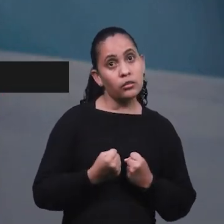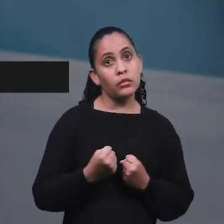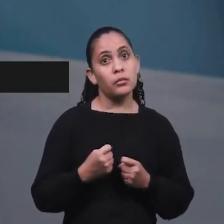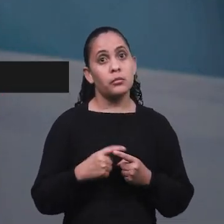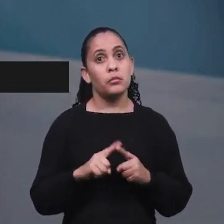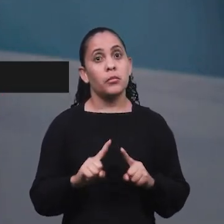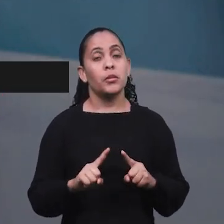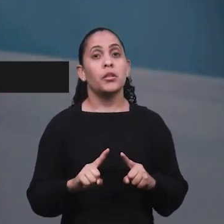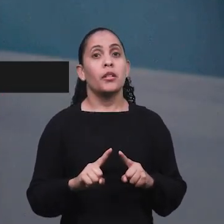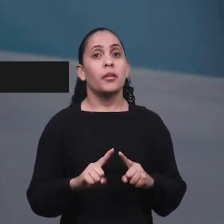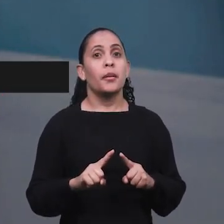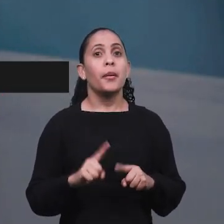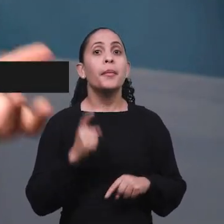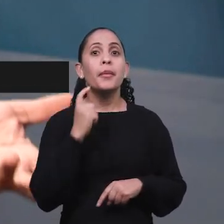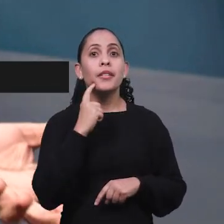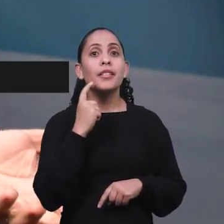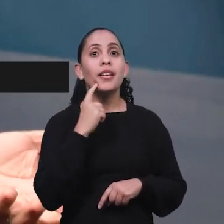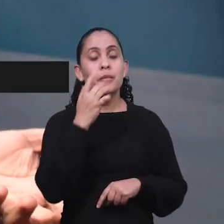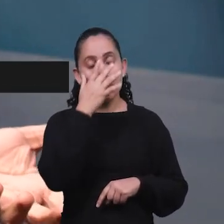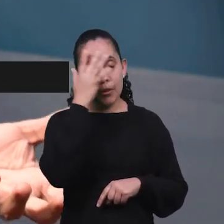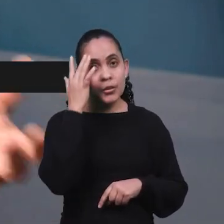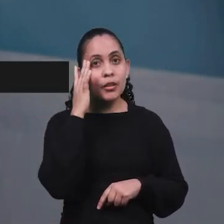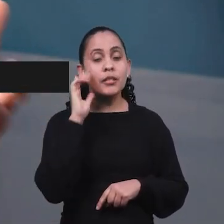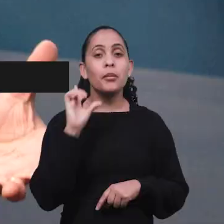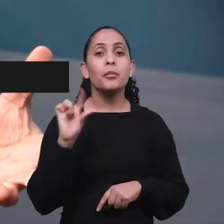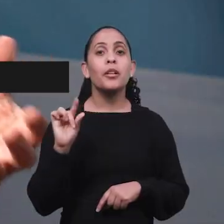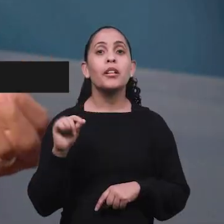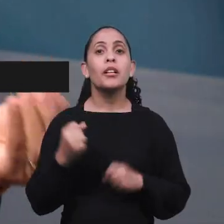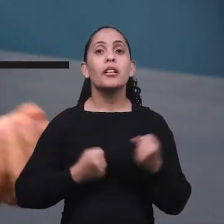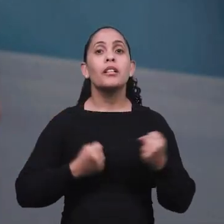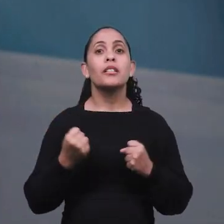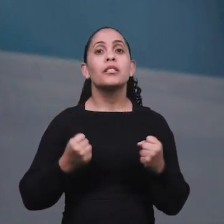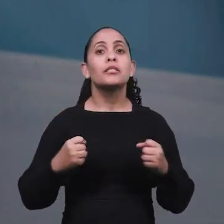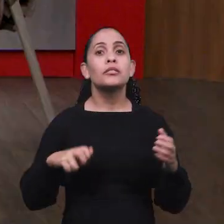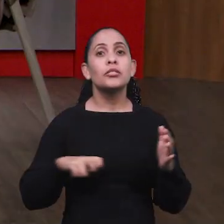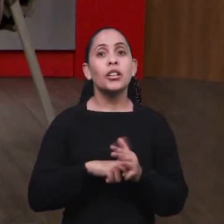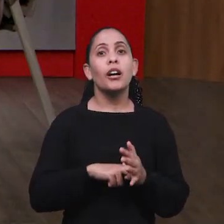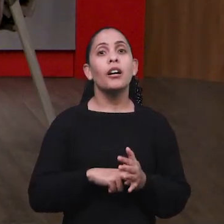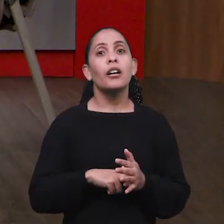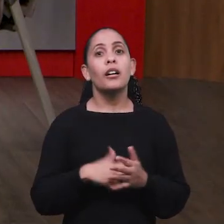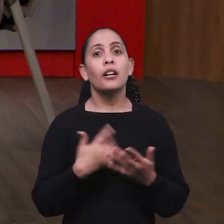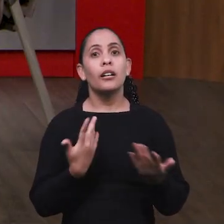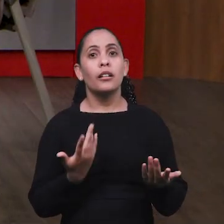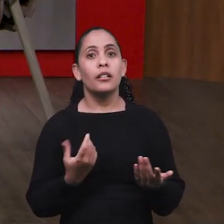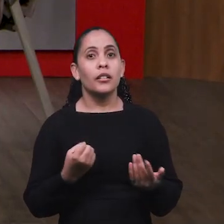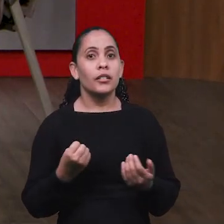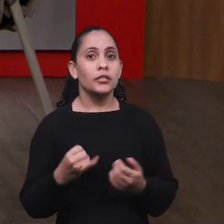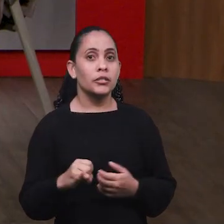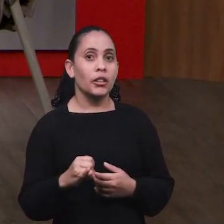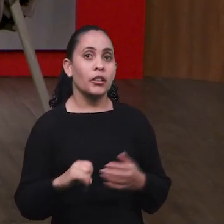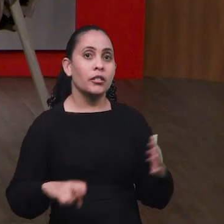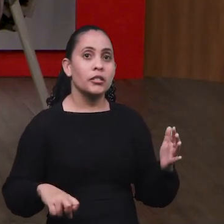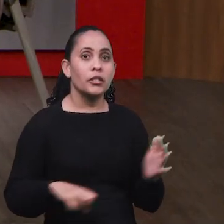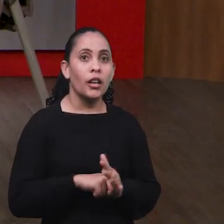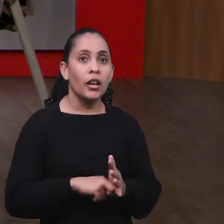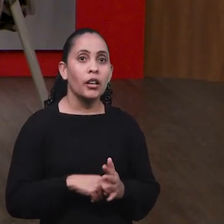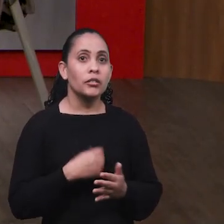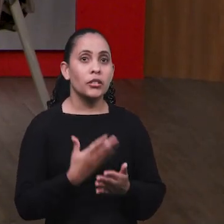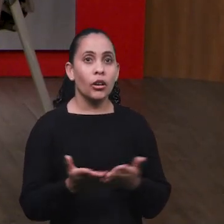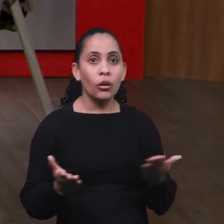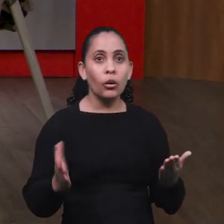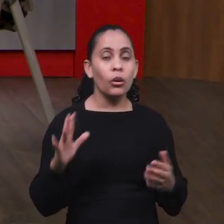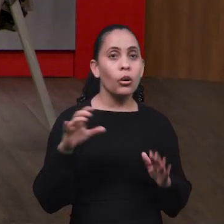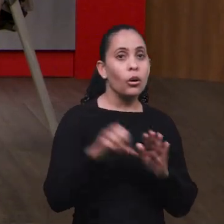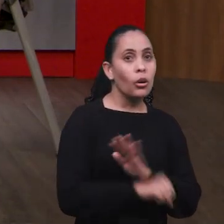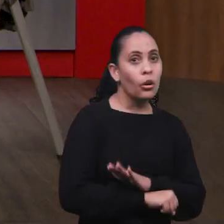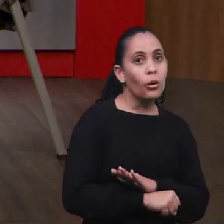Brasil, quase que automaticamente, muito pensando em quê, pastor? Que as pessoas mais pensam quando fazem seguro de carro? No caso de um acidente, perda